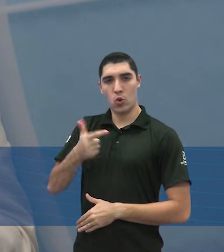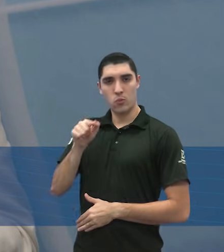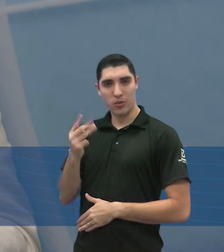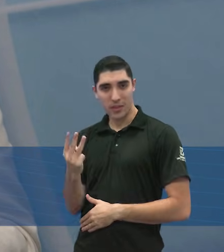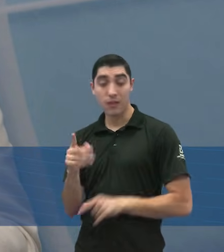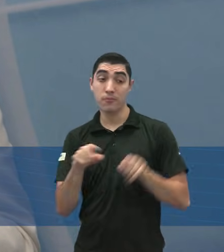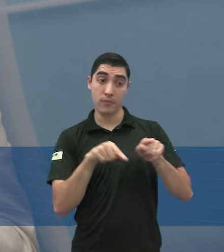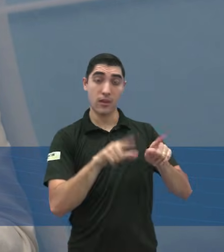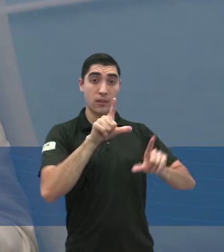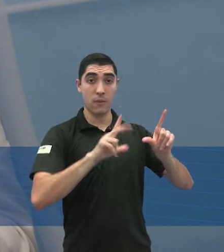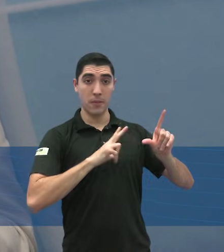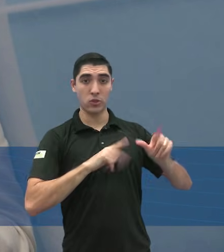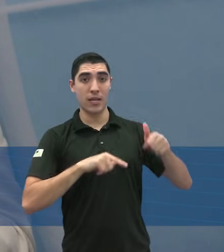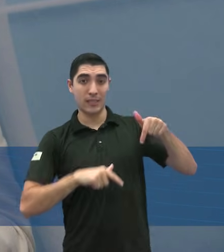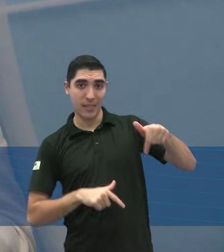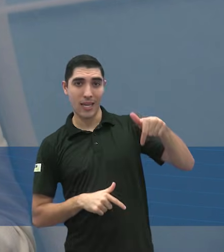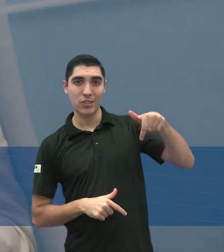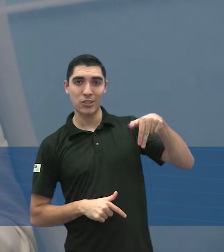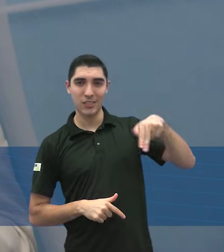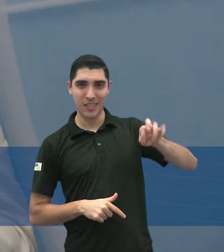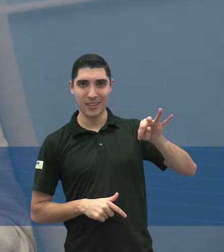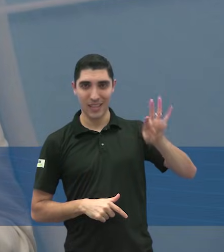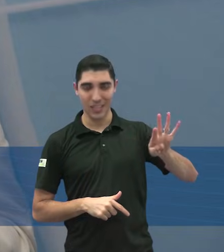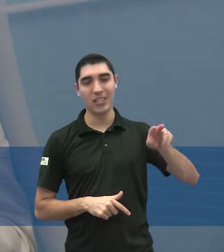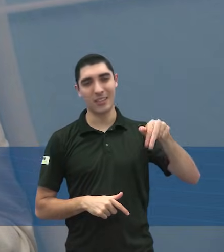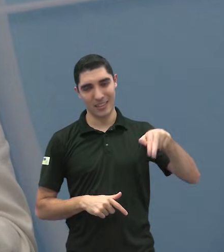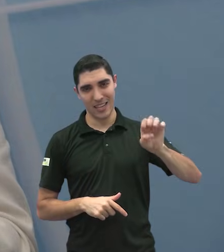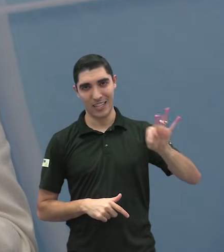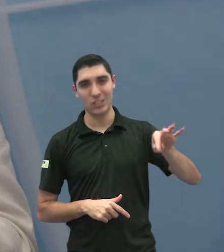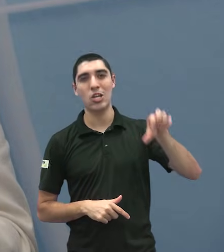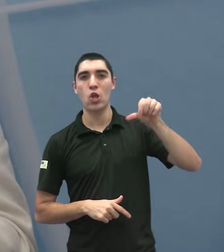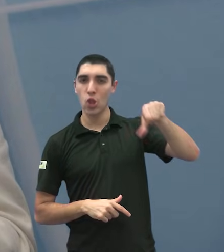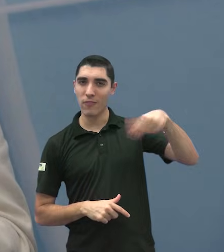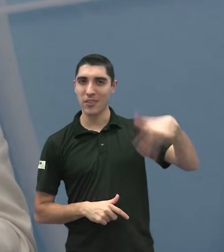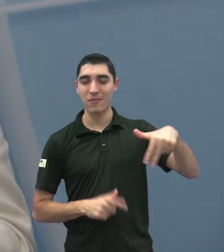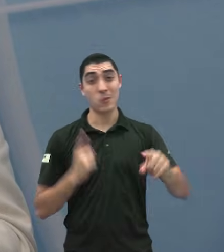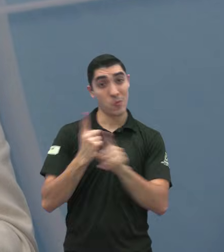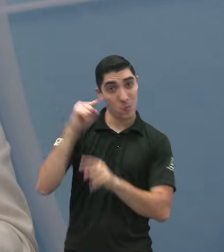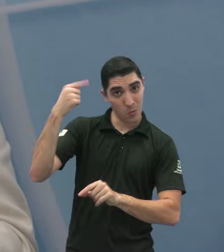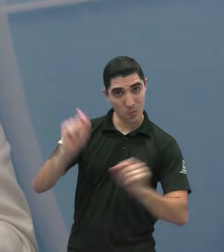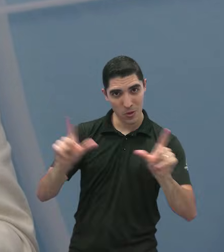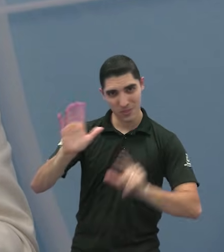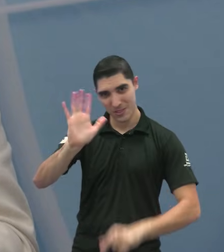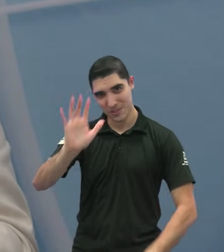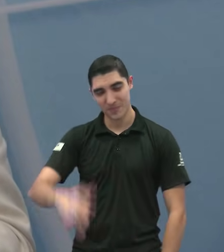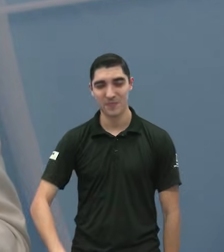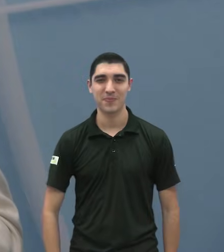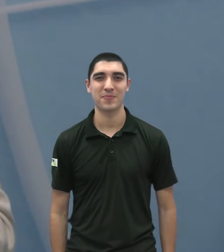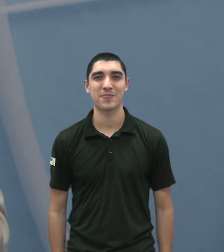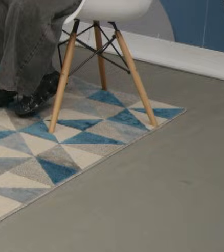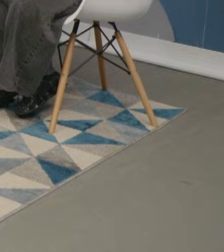12.3, 7 da Claro e 9 da Vivo. Até o próximo Diálogos da Cidade. Tchau!